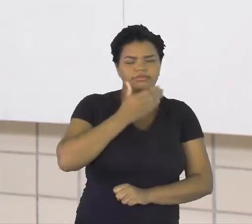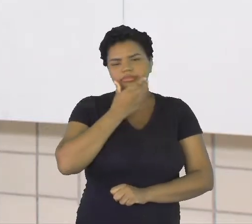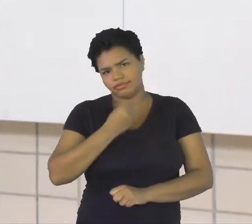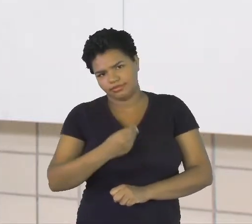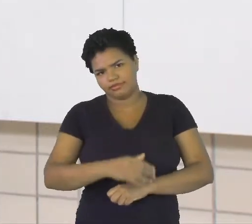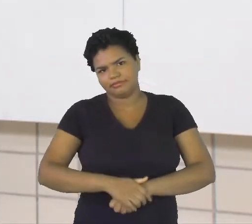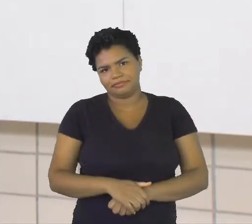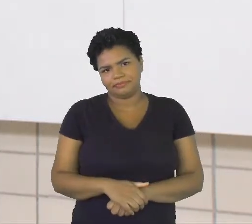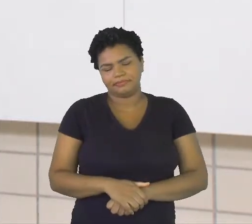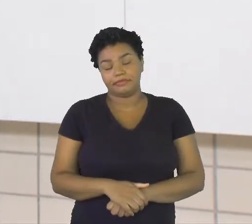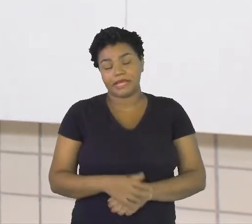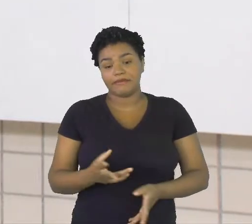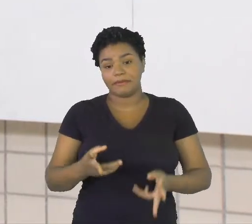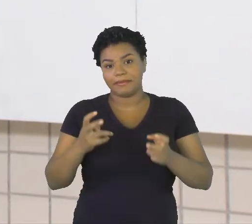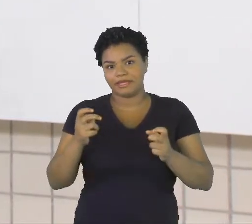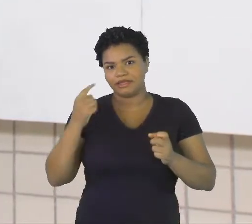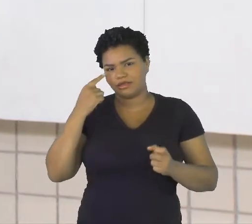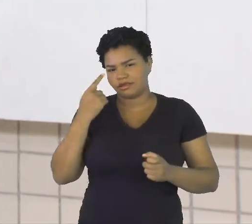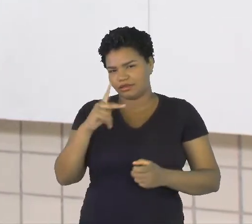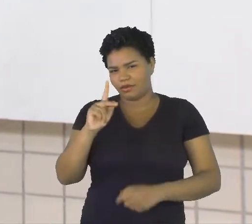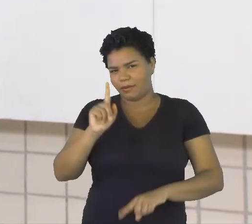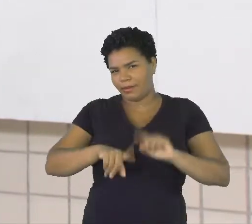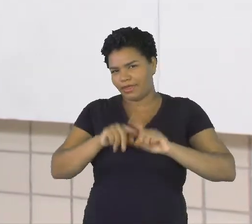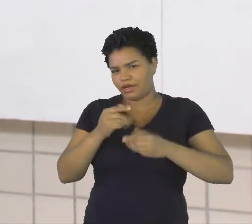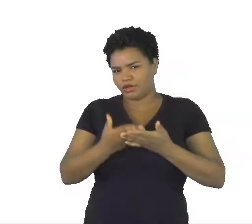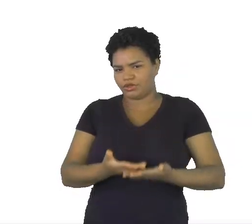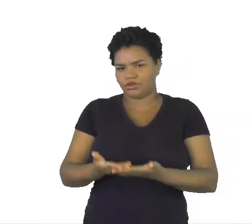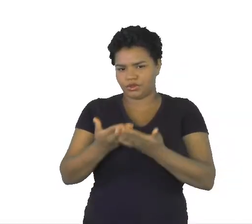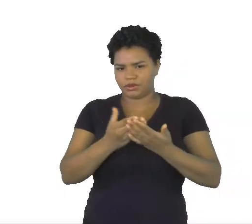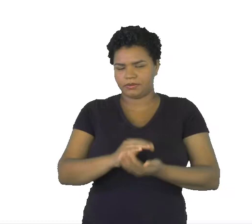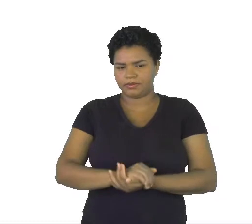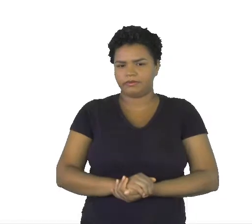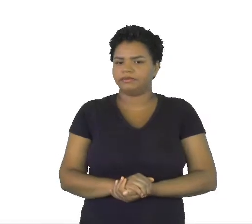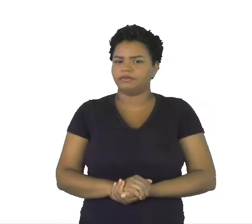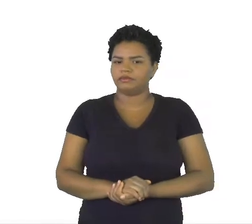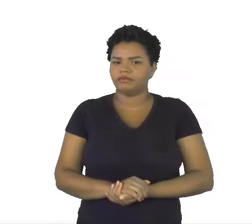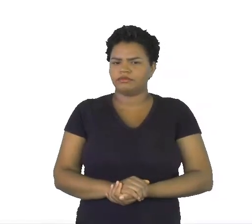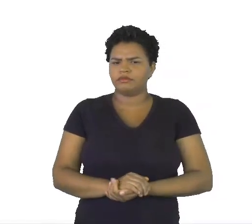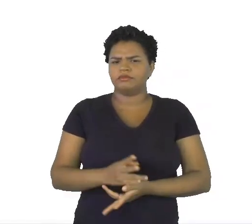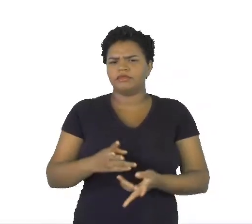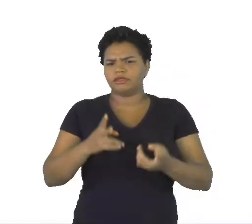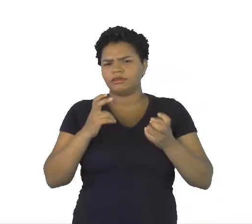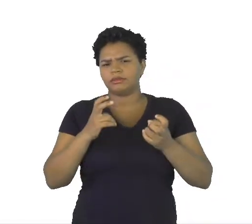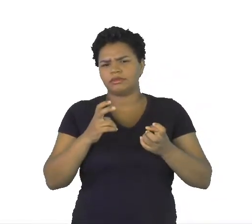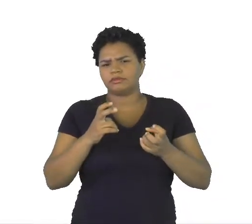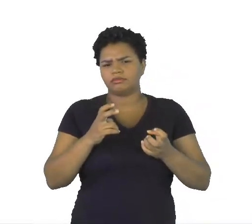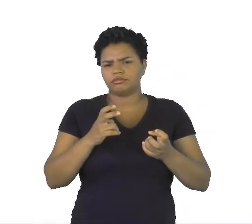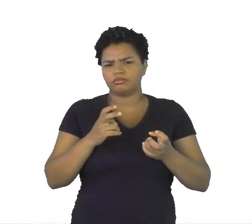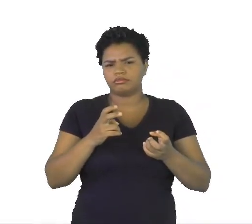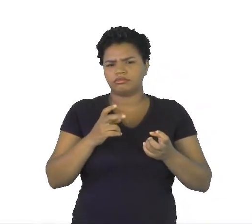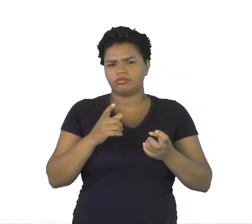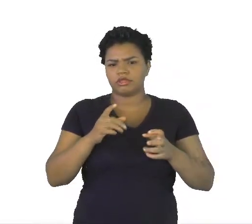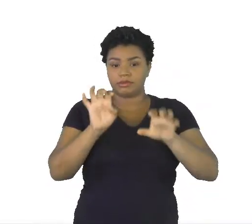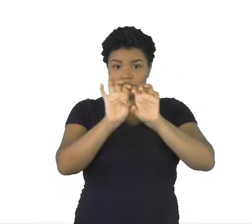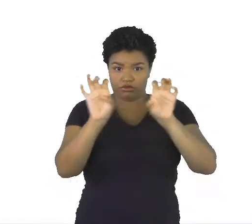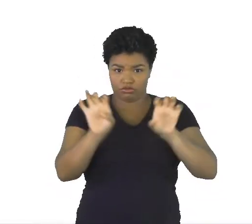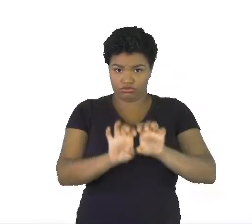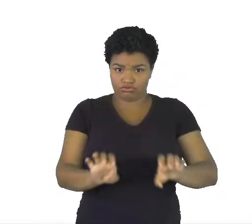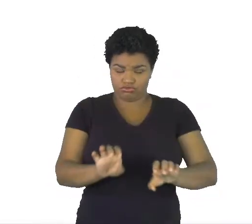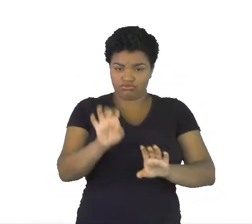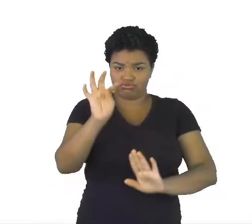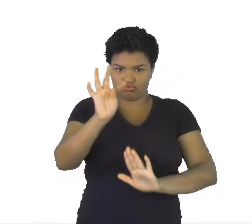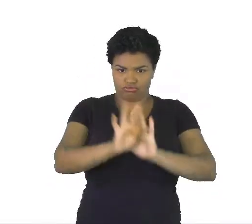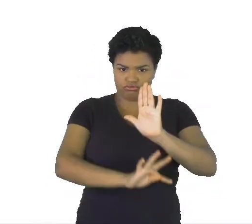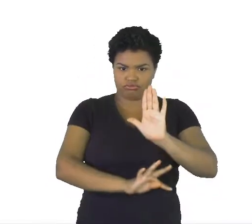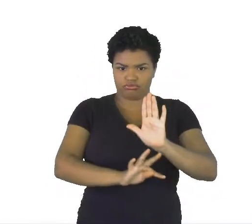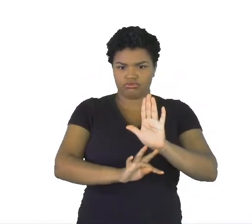que aparece aí no seu material de estudo. Observe, pela estrutura desse texto que está